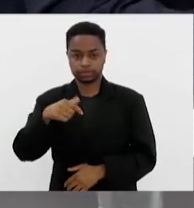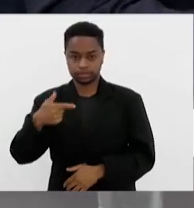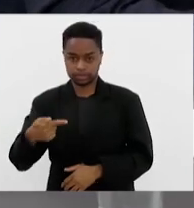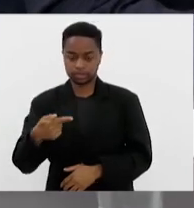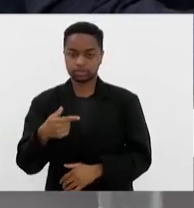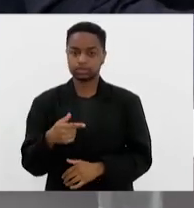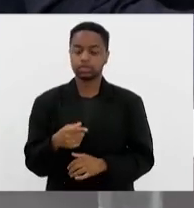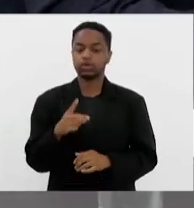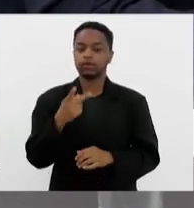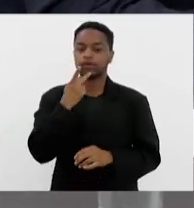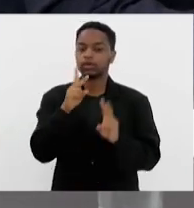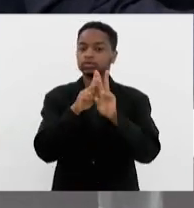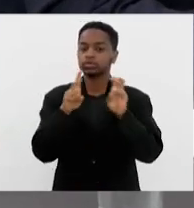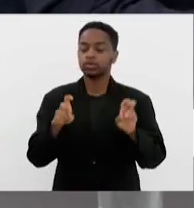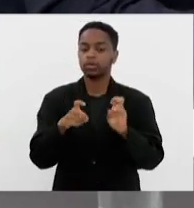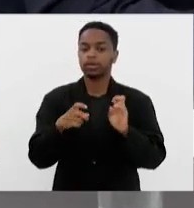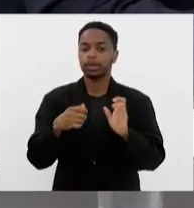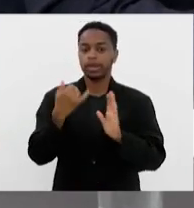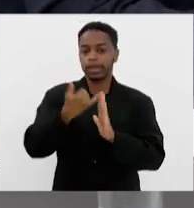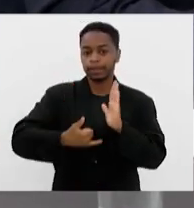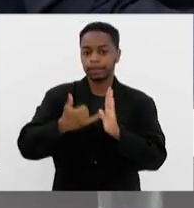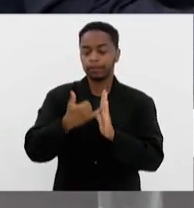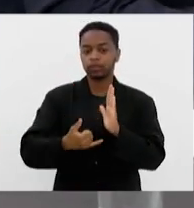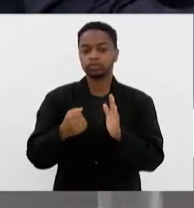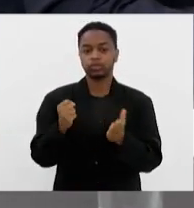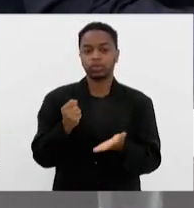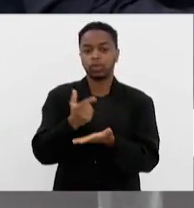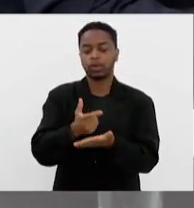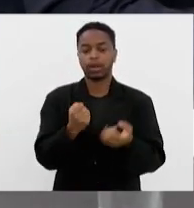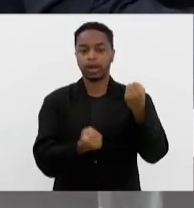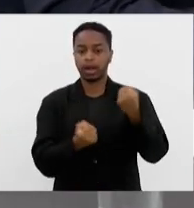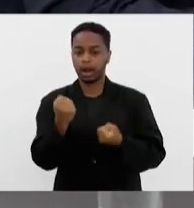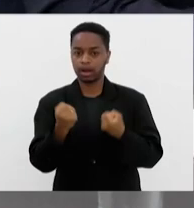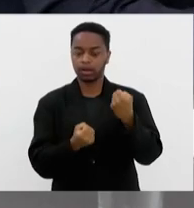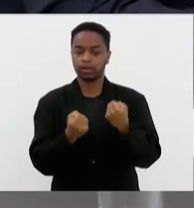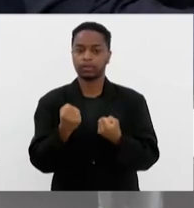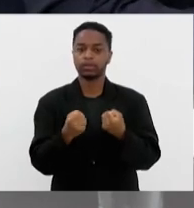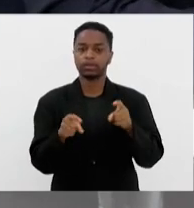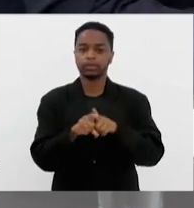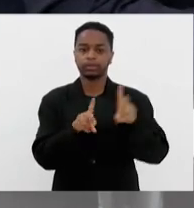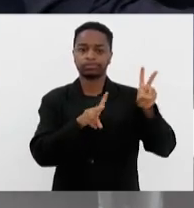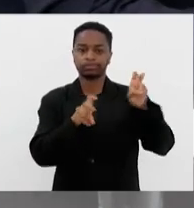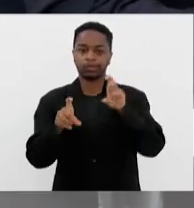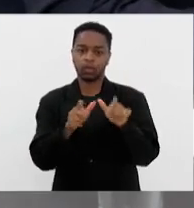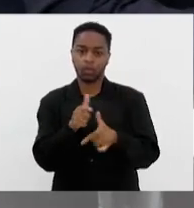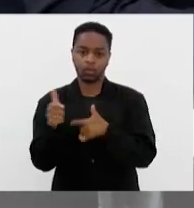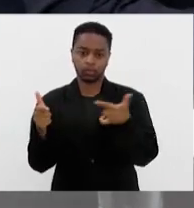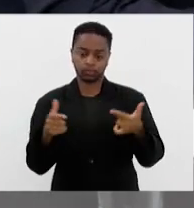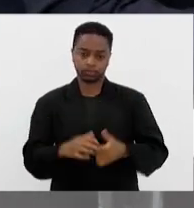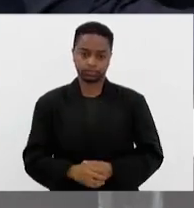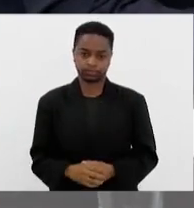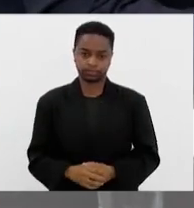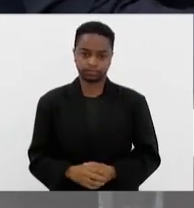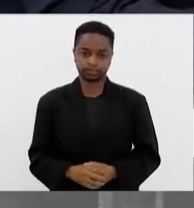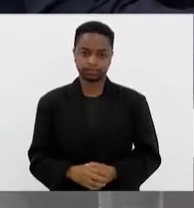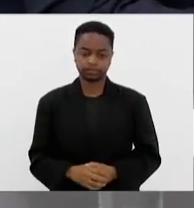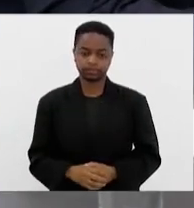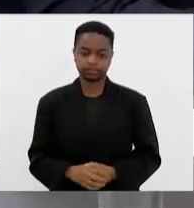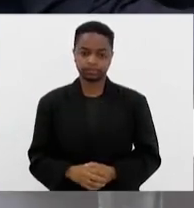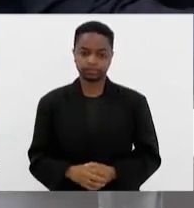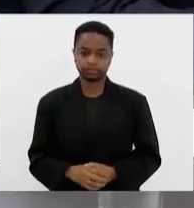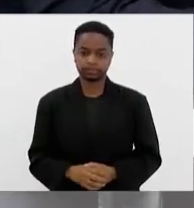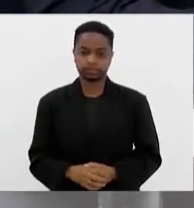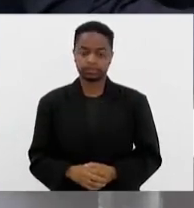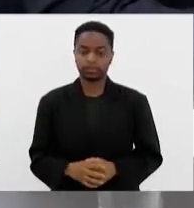o imposto sobre a propriedade de veículos automotores e dá outras providências. O parecer